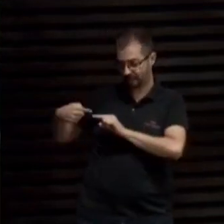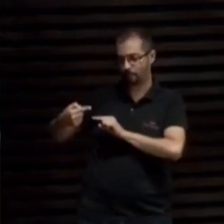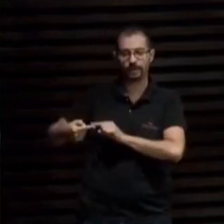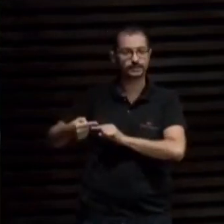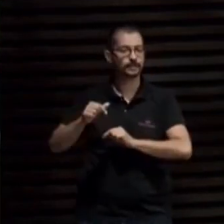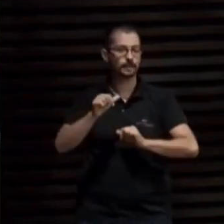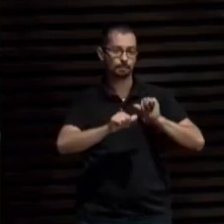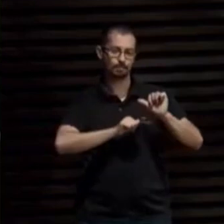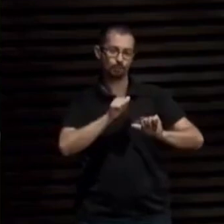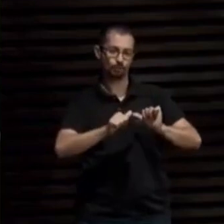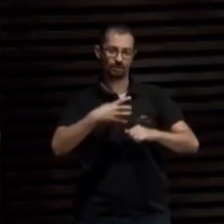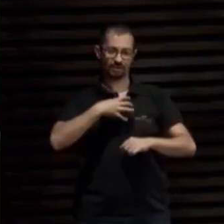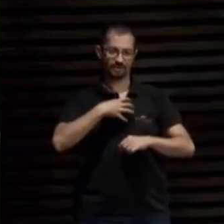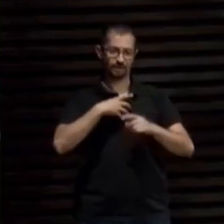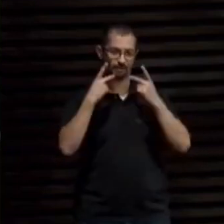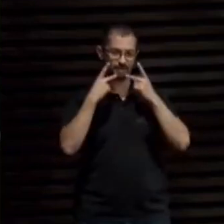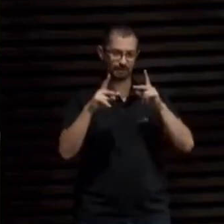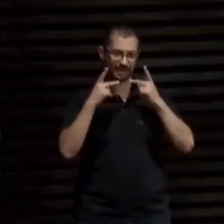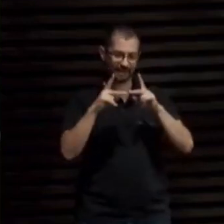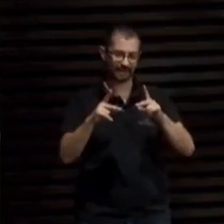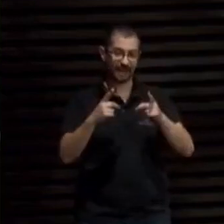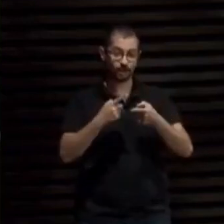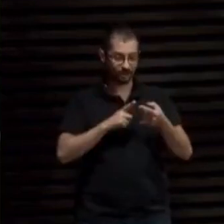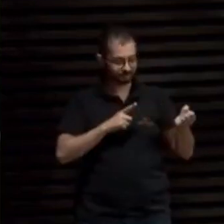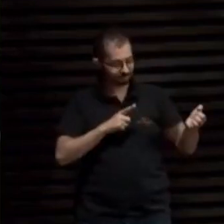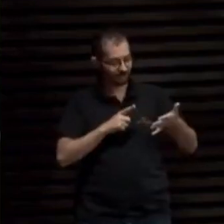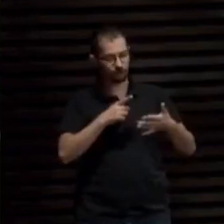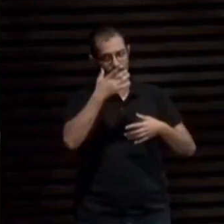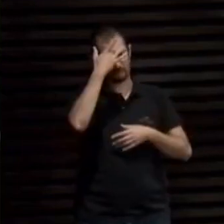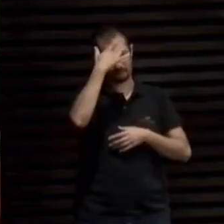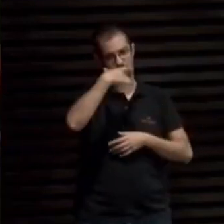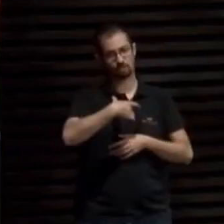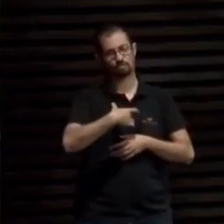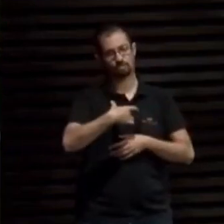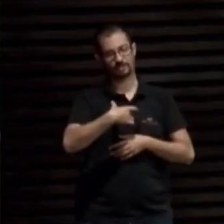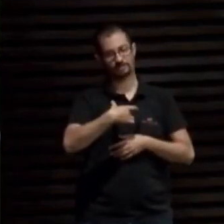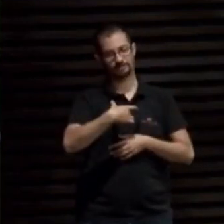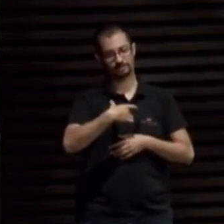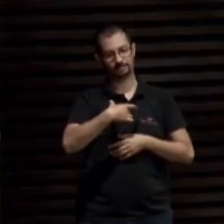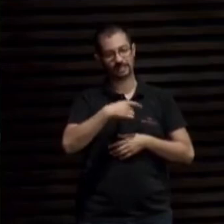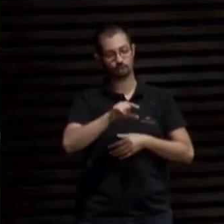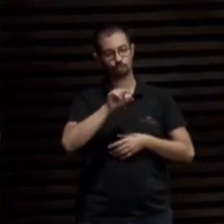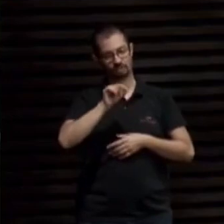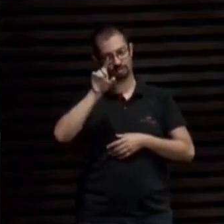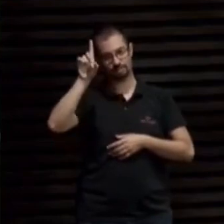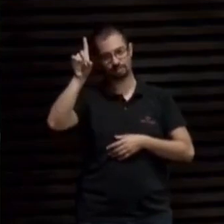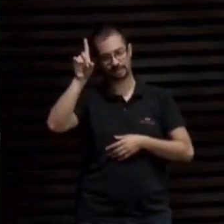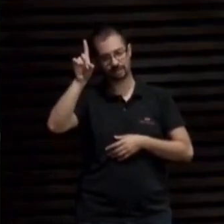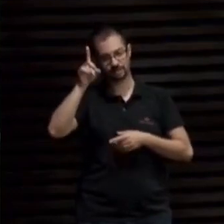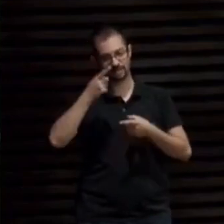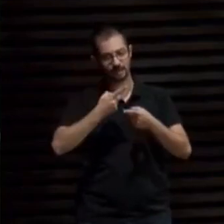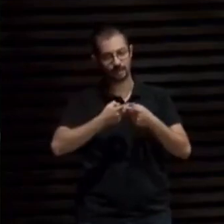pregador. Ele foi um outro homem levantado por Deus, porque nós não